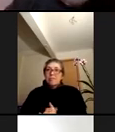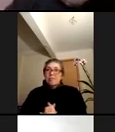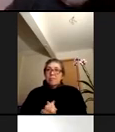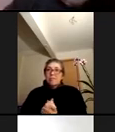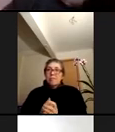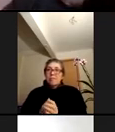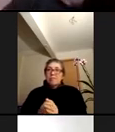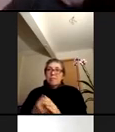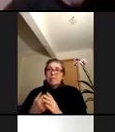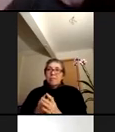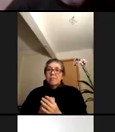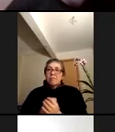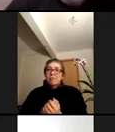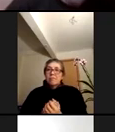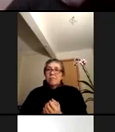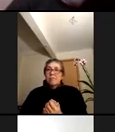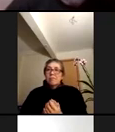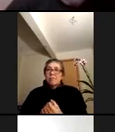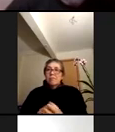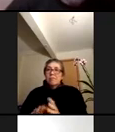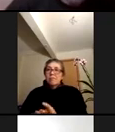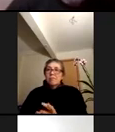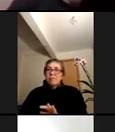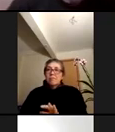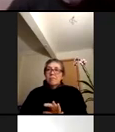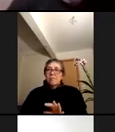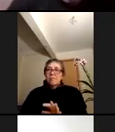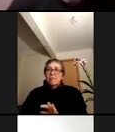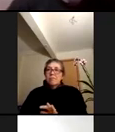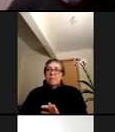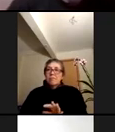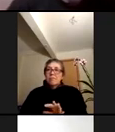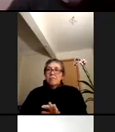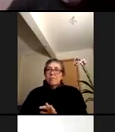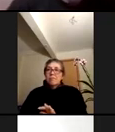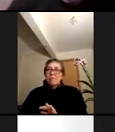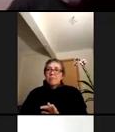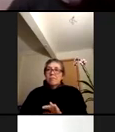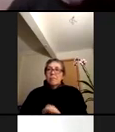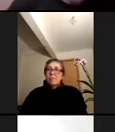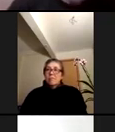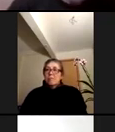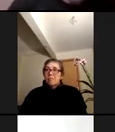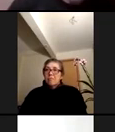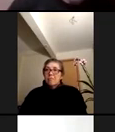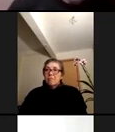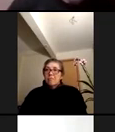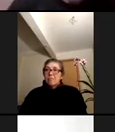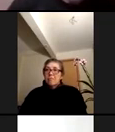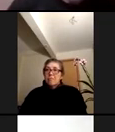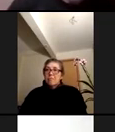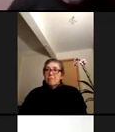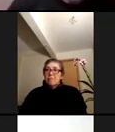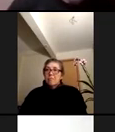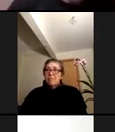integrada. E, nos dias de hoje, a gente tem essa proposta da sustentabilidade empresarial